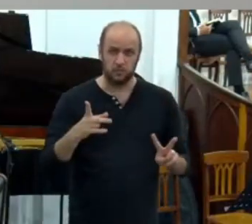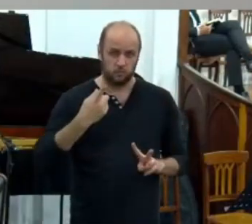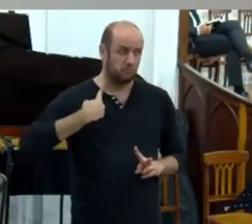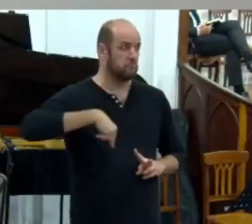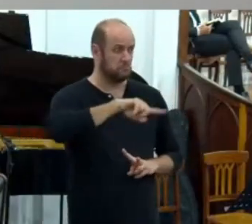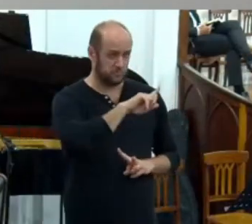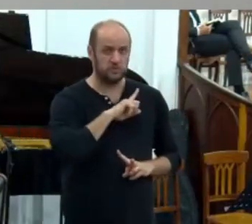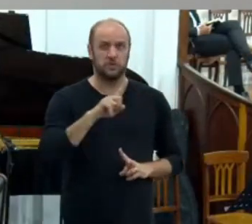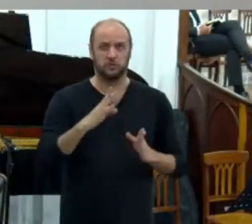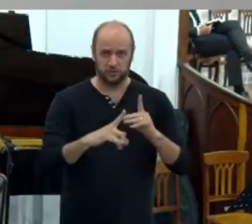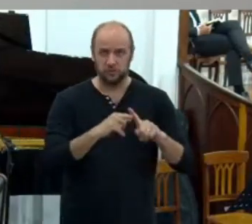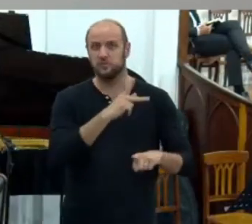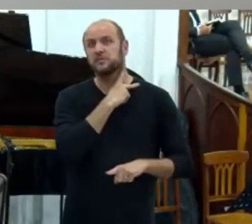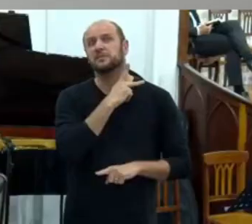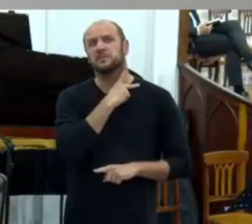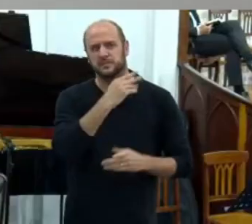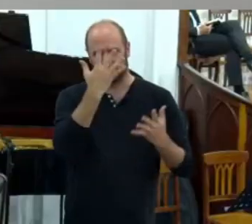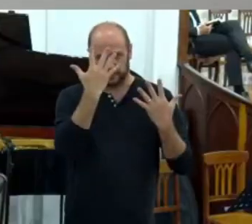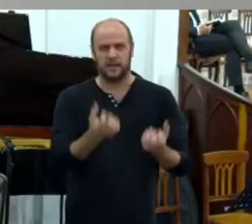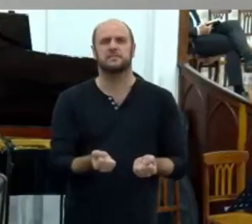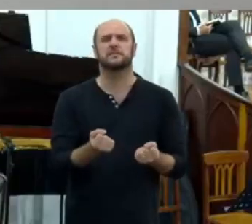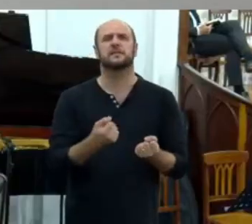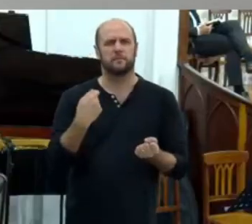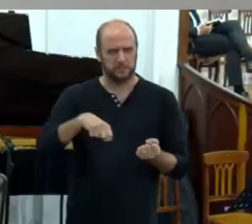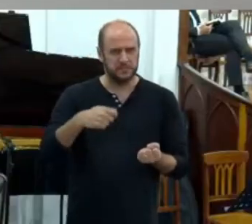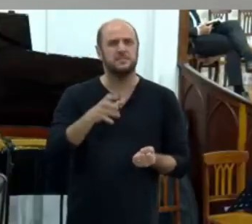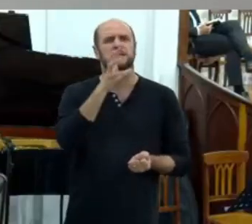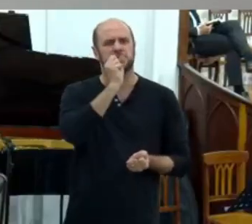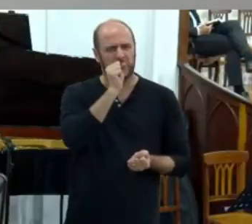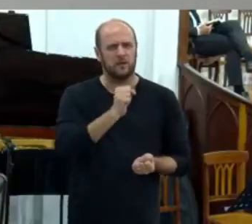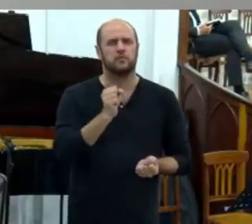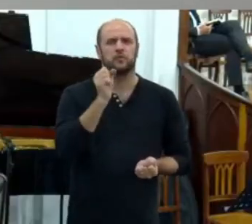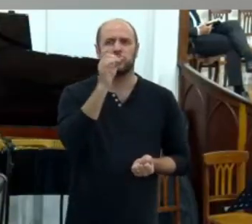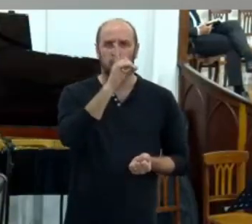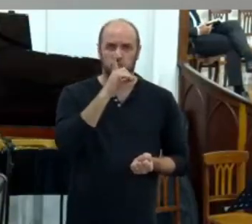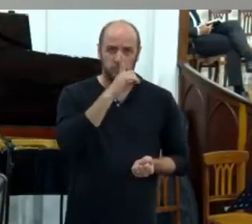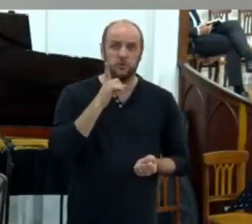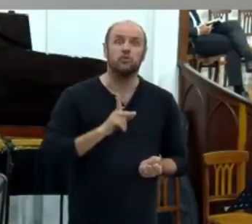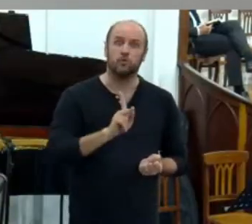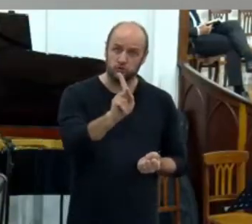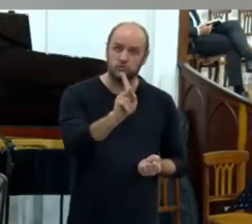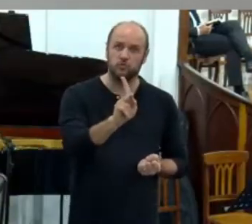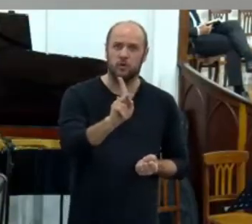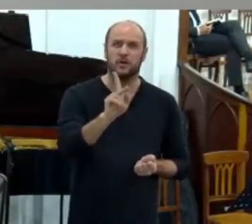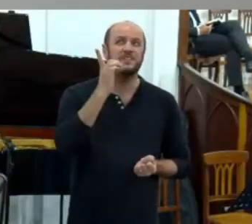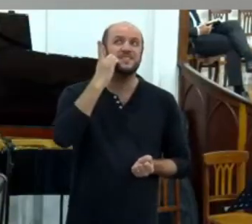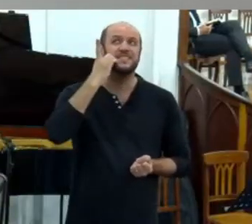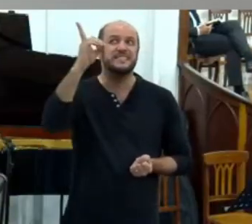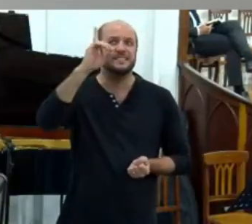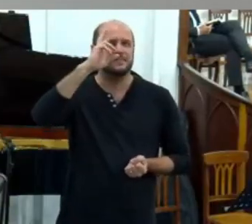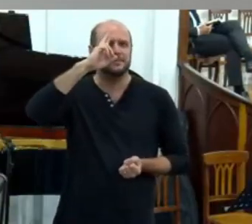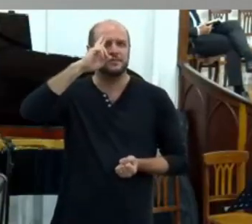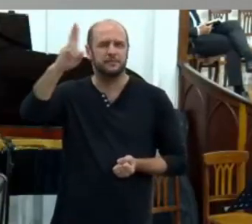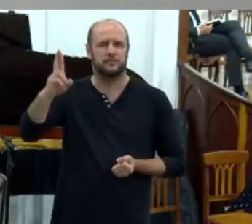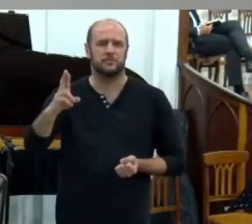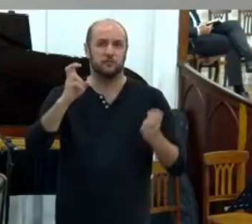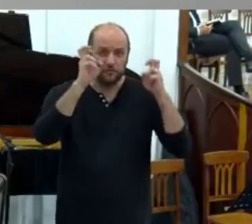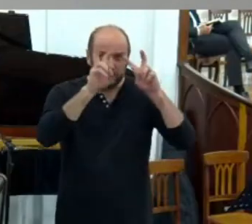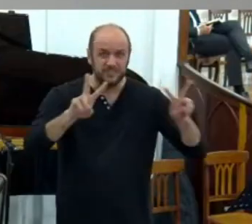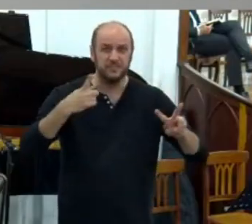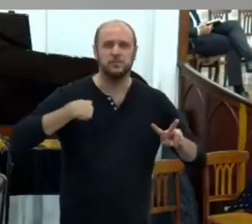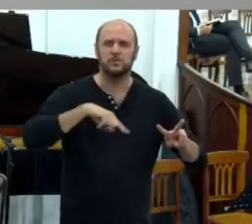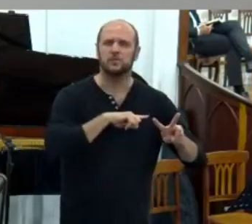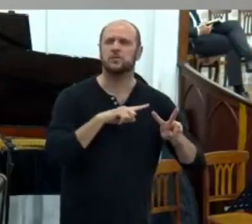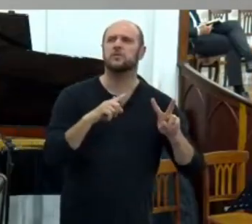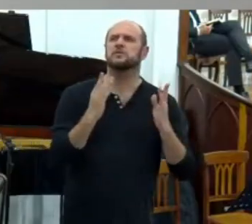nossa, presbiteriana, reformada, é que se olharmos para o dia do Senhor, ou o sábado